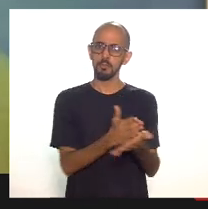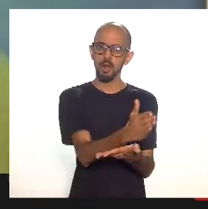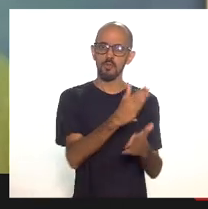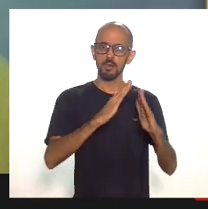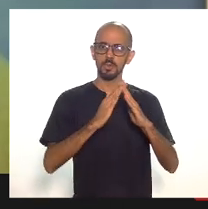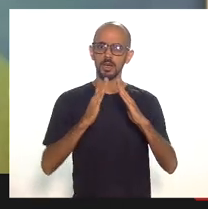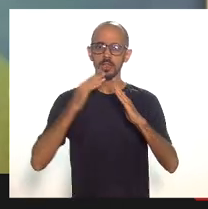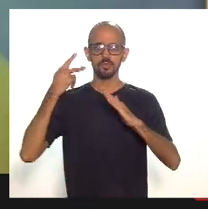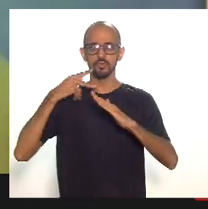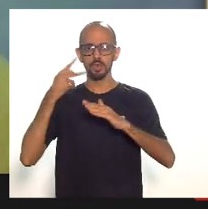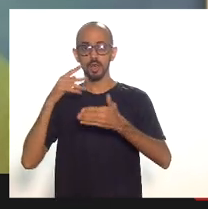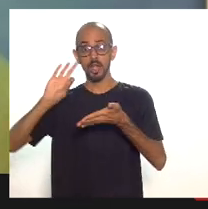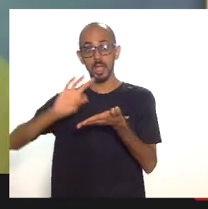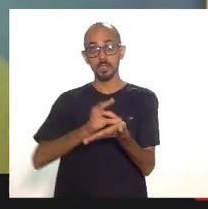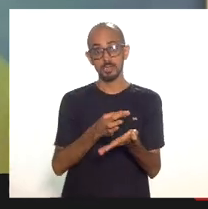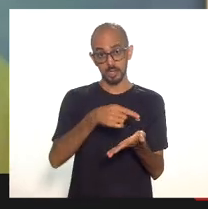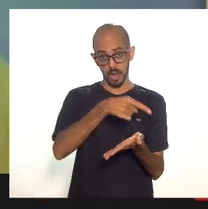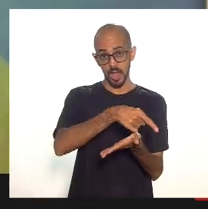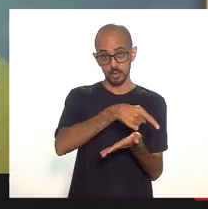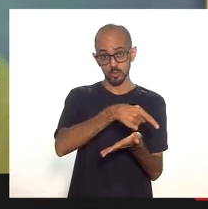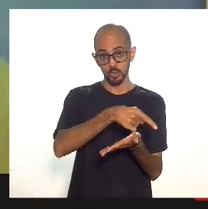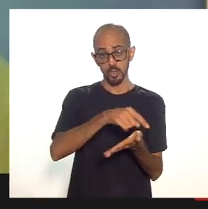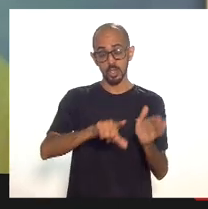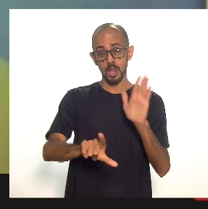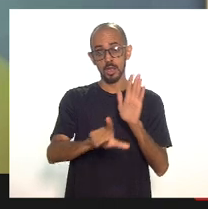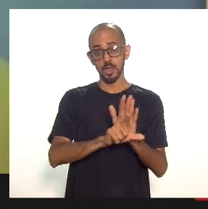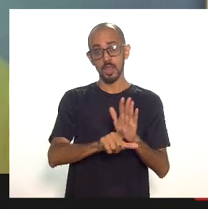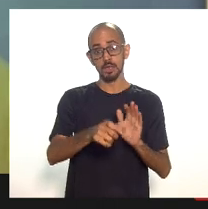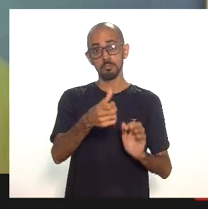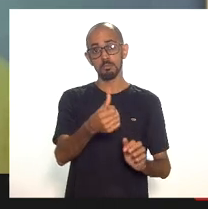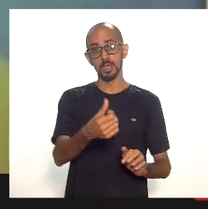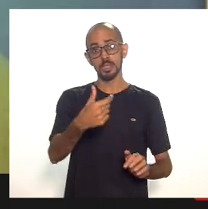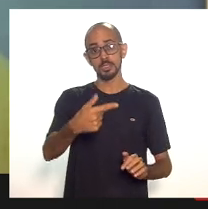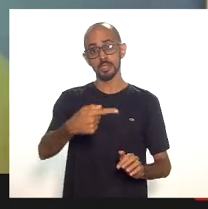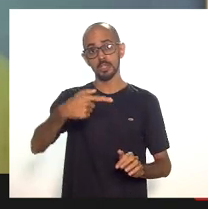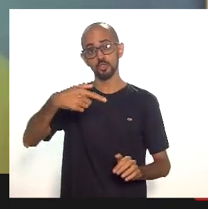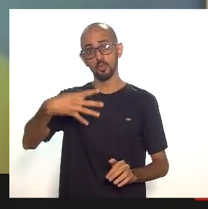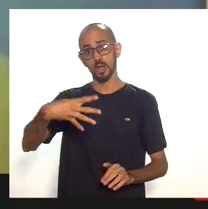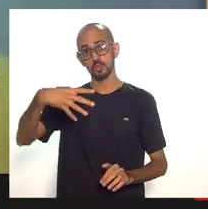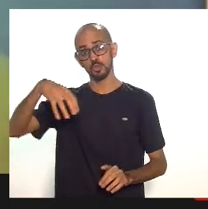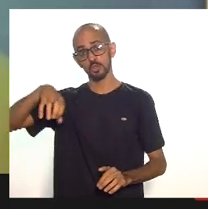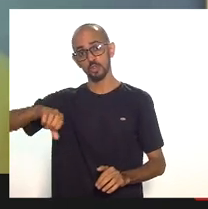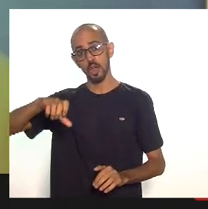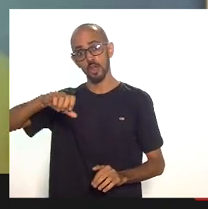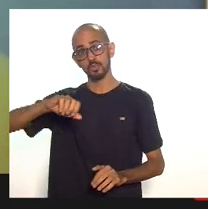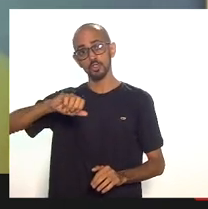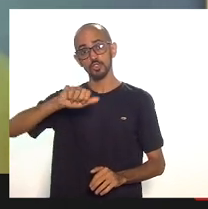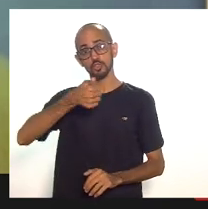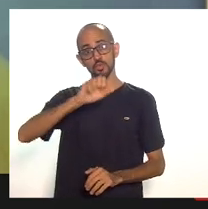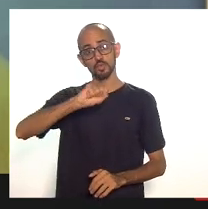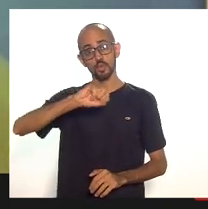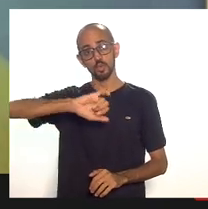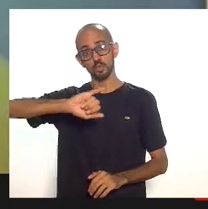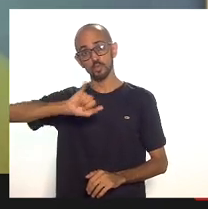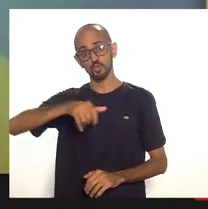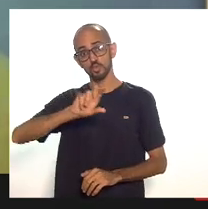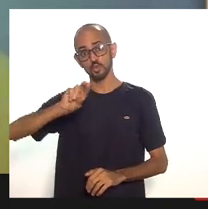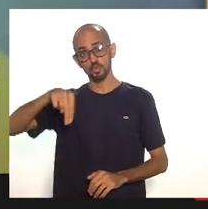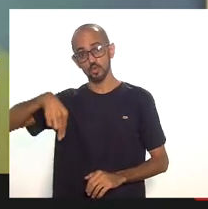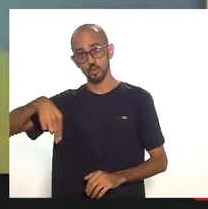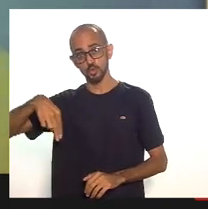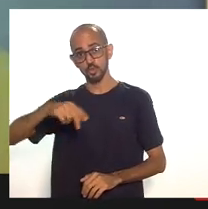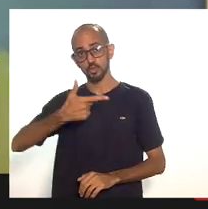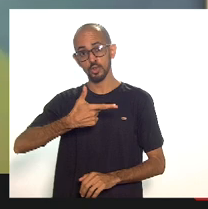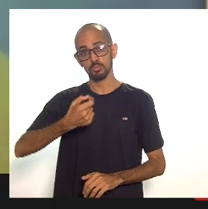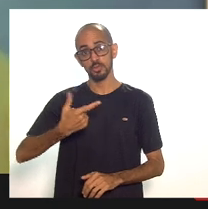e sancionado, virando a lei número 6749, de 18 de junho de 2020, que dispõe sobre